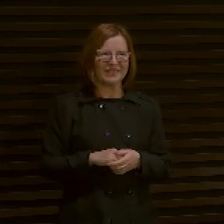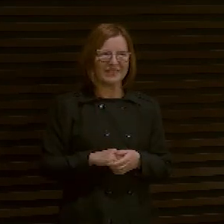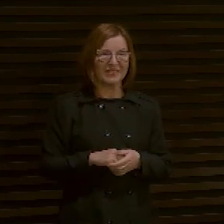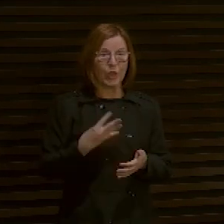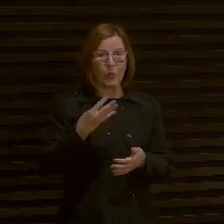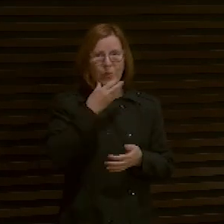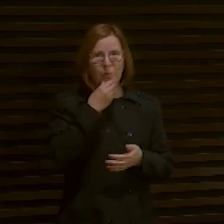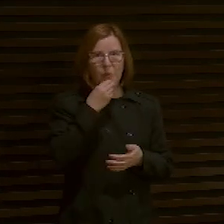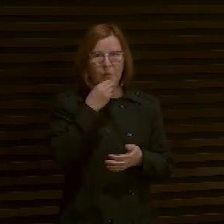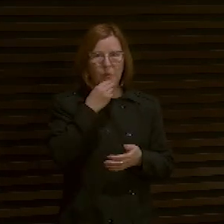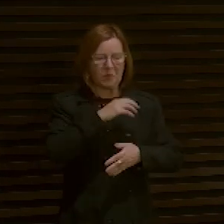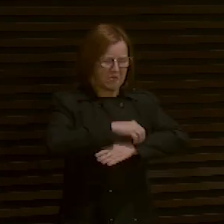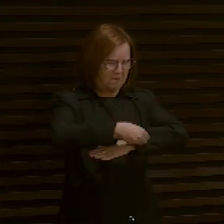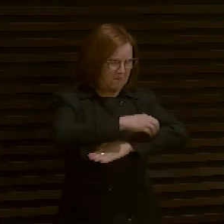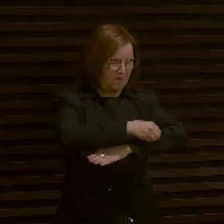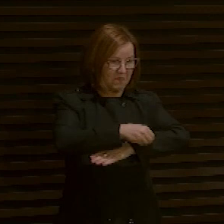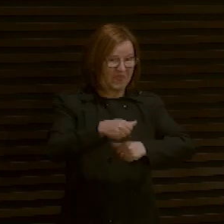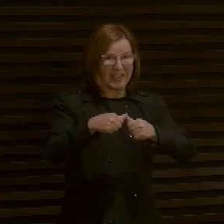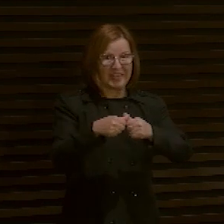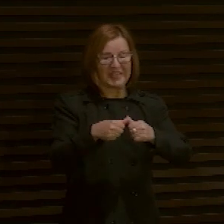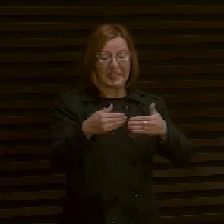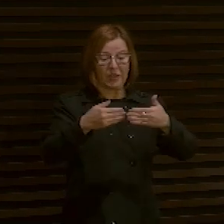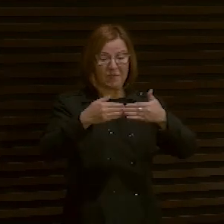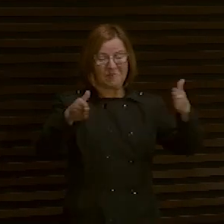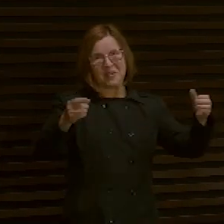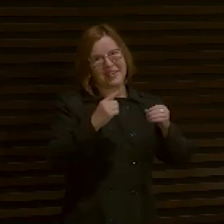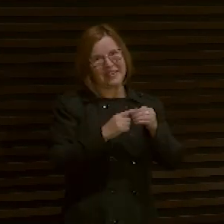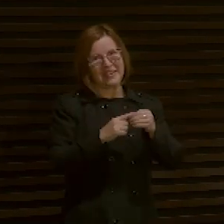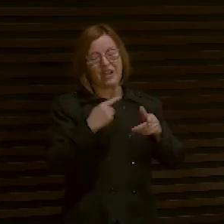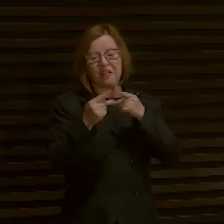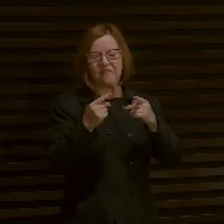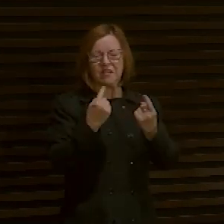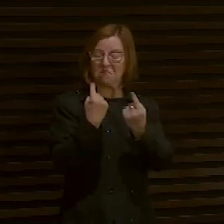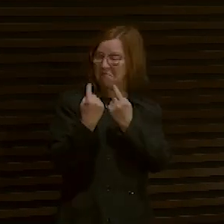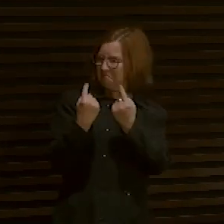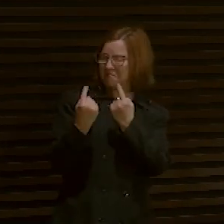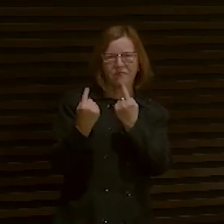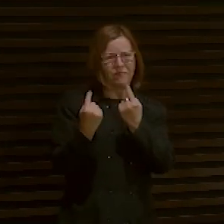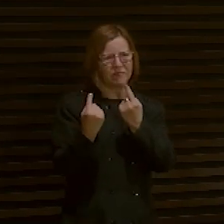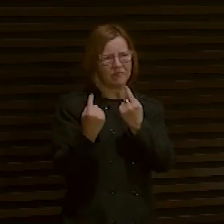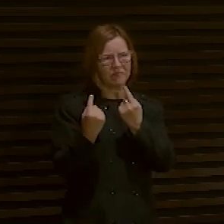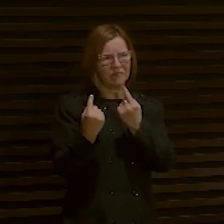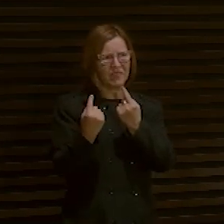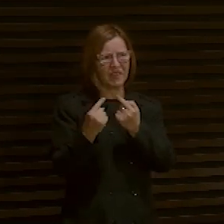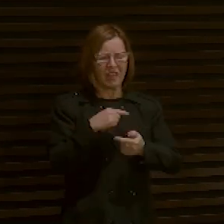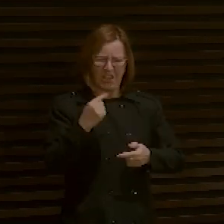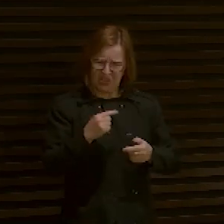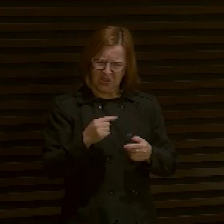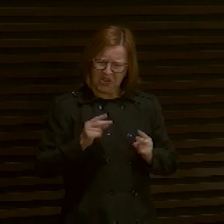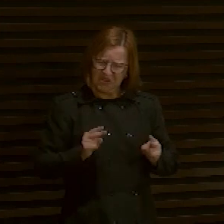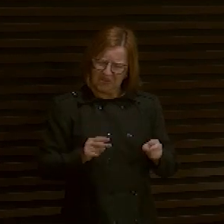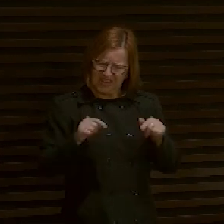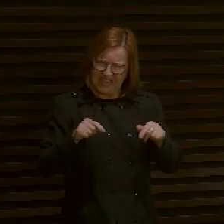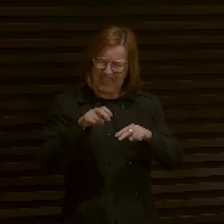4 homens leprosos estavam à entrada do portão da cidade. Eles disseram uns aos outros: "Para que vamos ficar aqui sentados